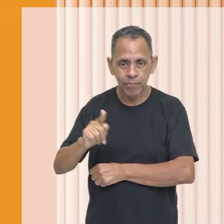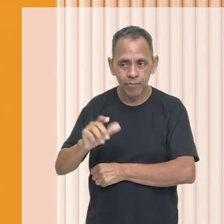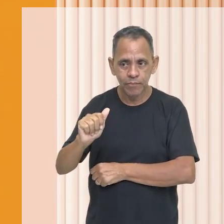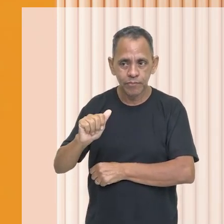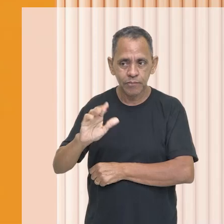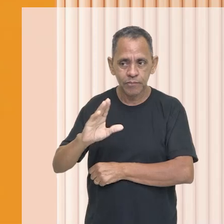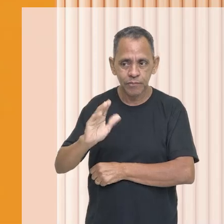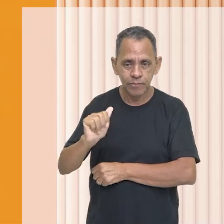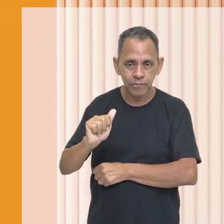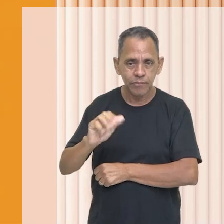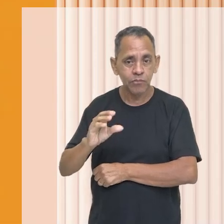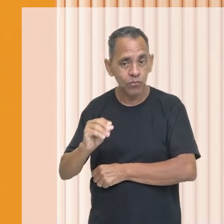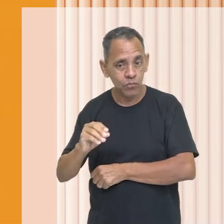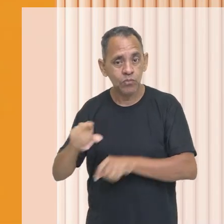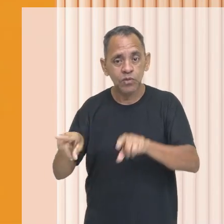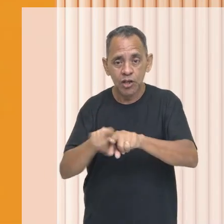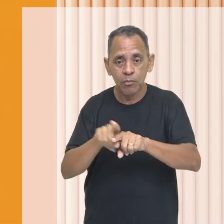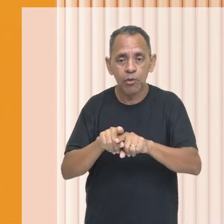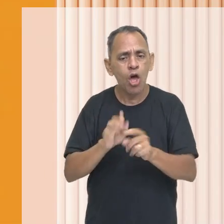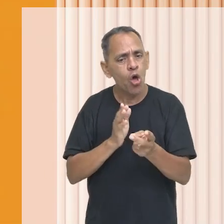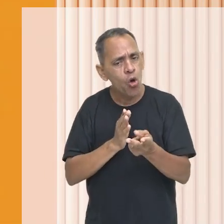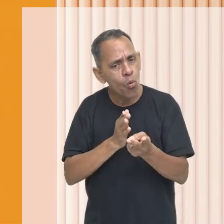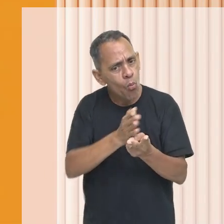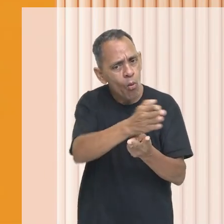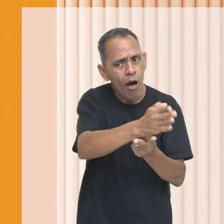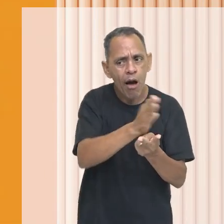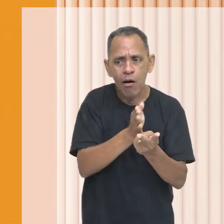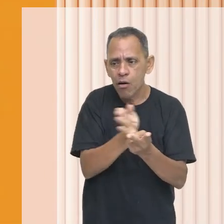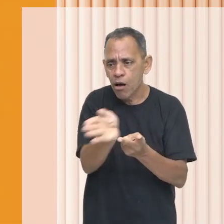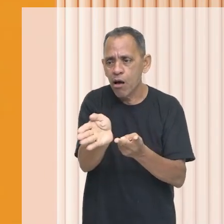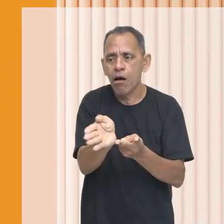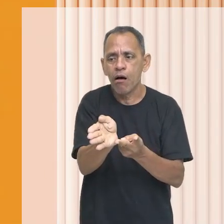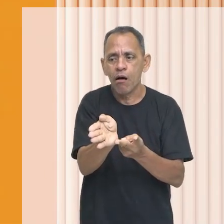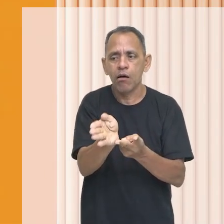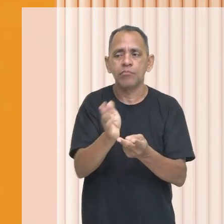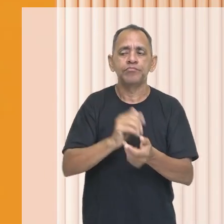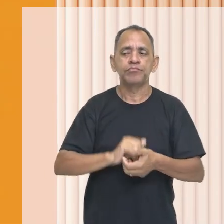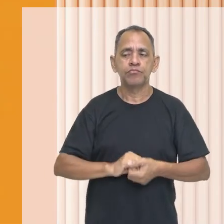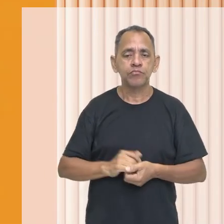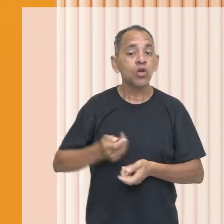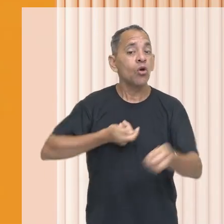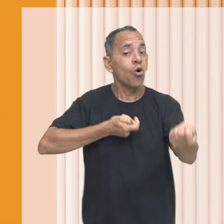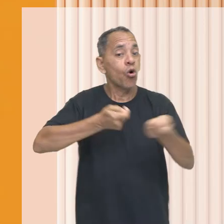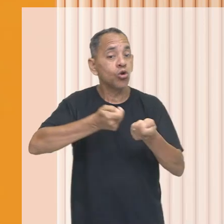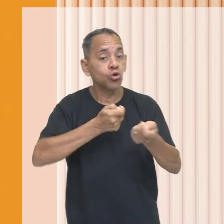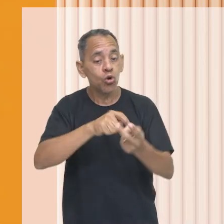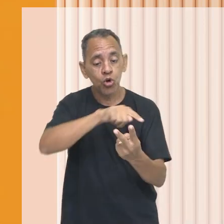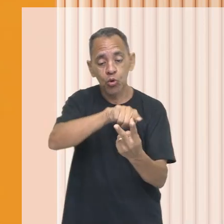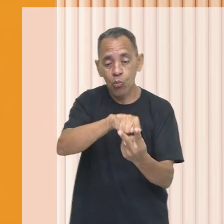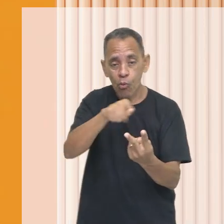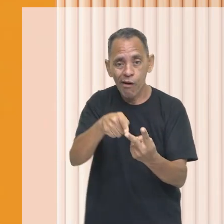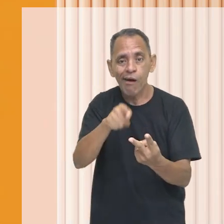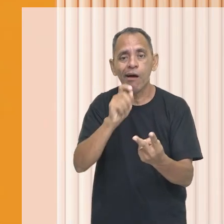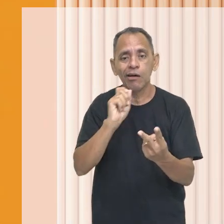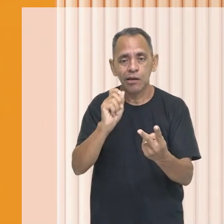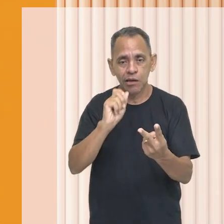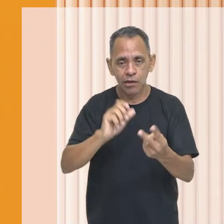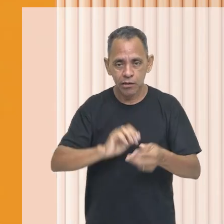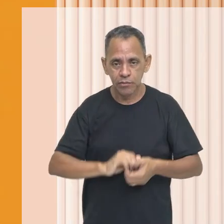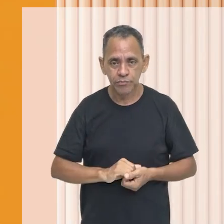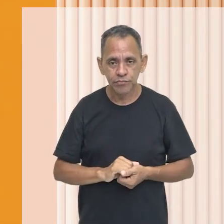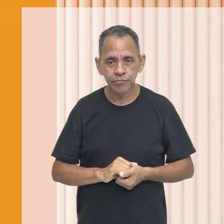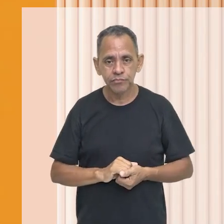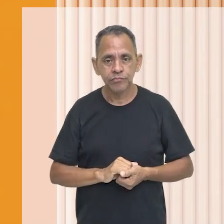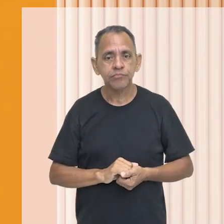bipolar, na qual, né, você vai ter ali uma divisão, principalmente uma divisão